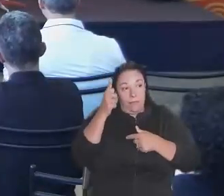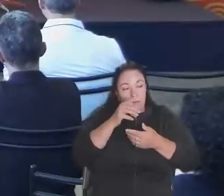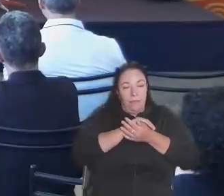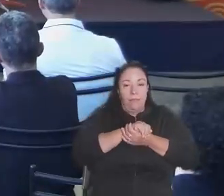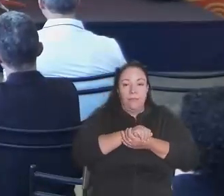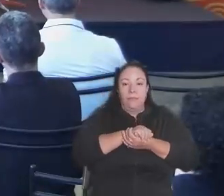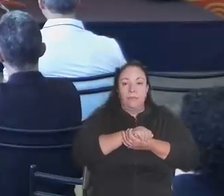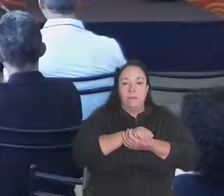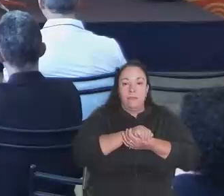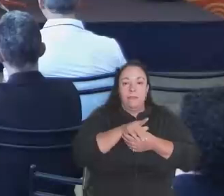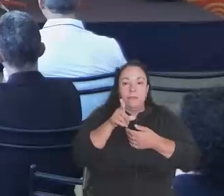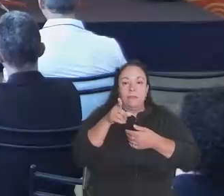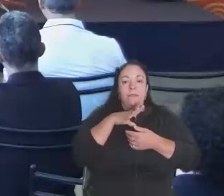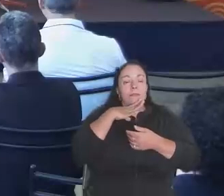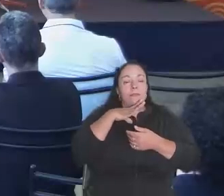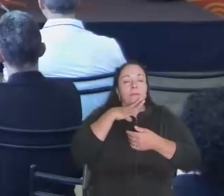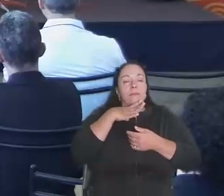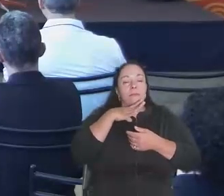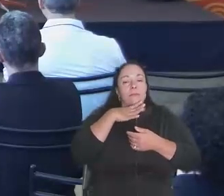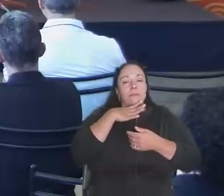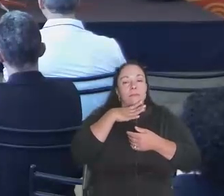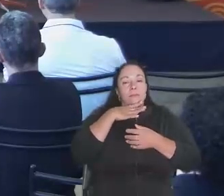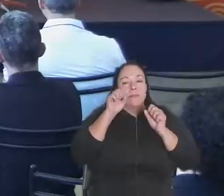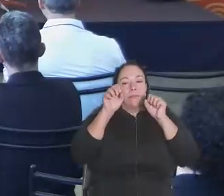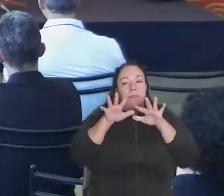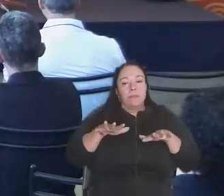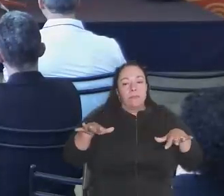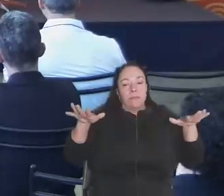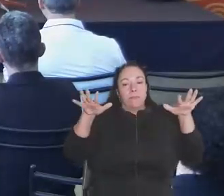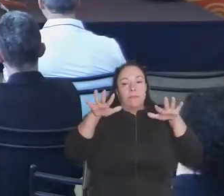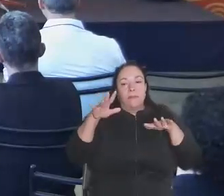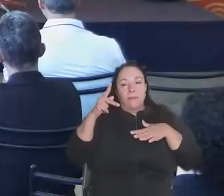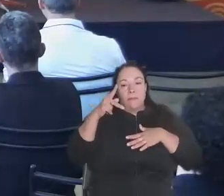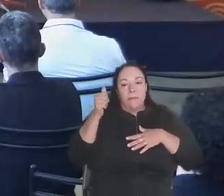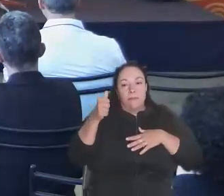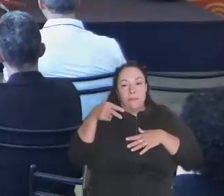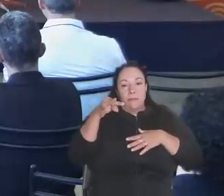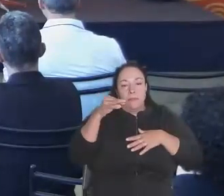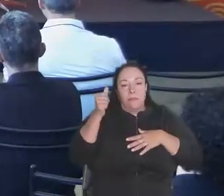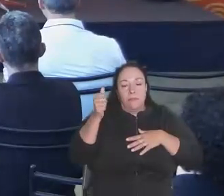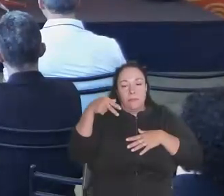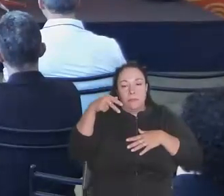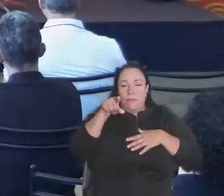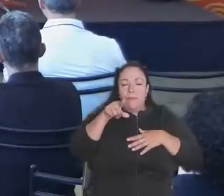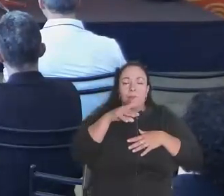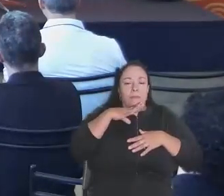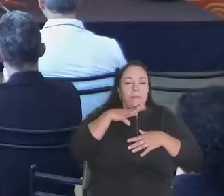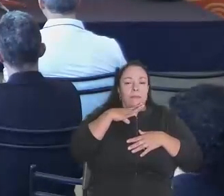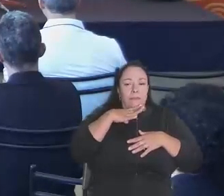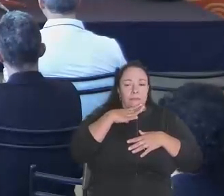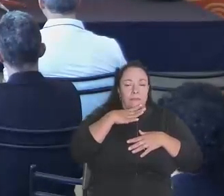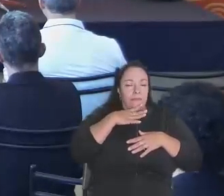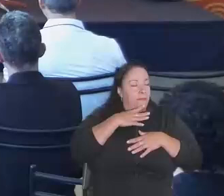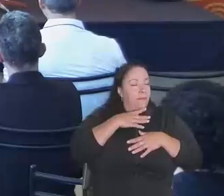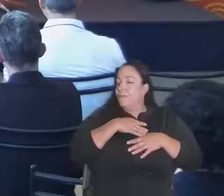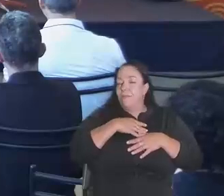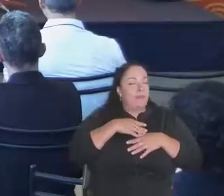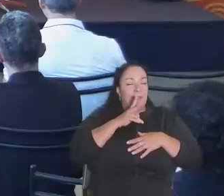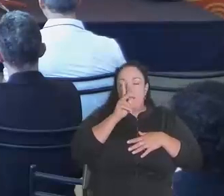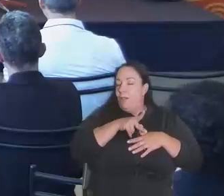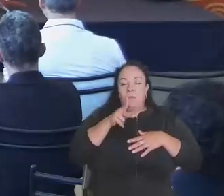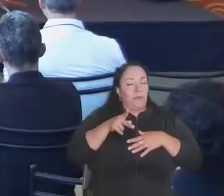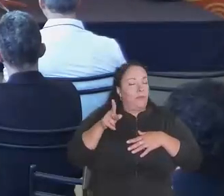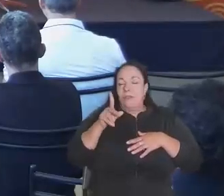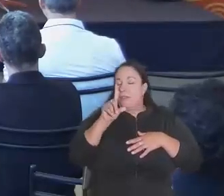Você conhece a região pantaneira? O Poço do Cervo, a curva da Gamela? Não, professora, eu não